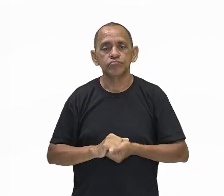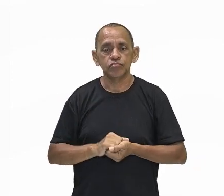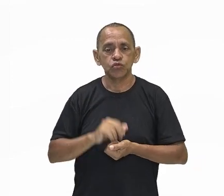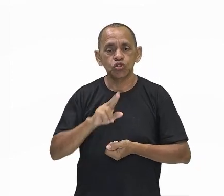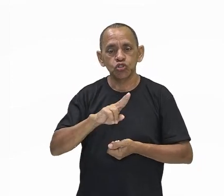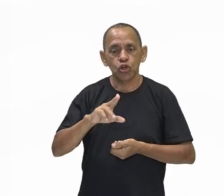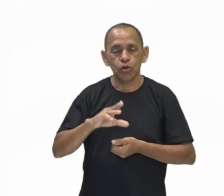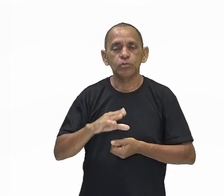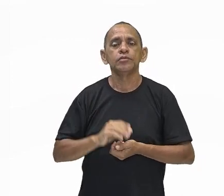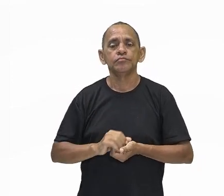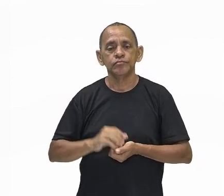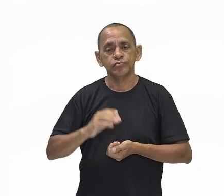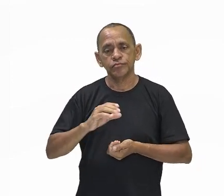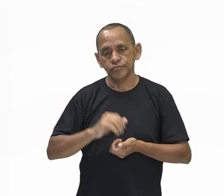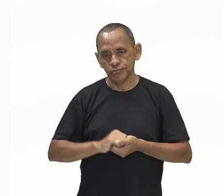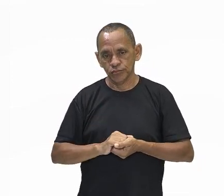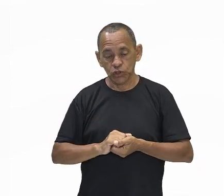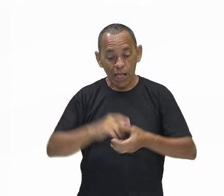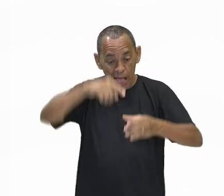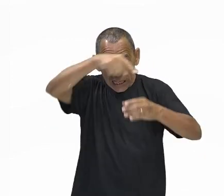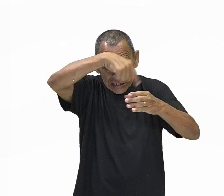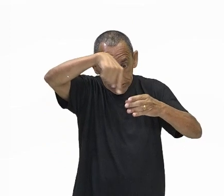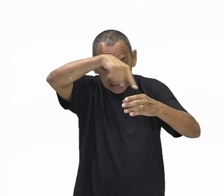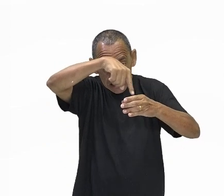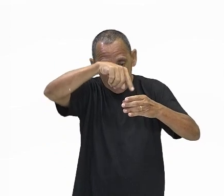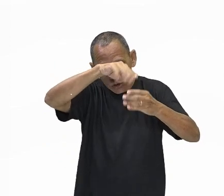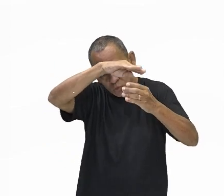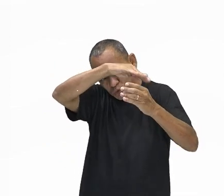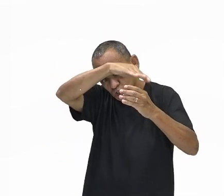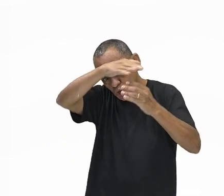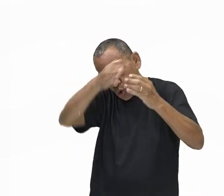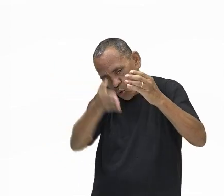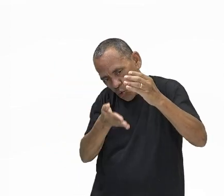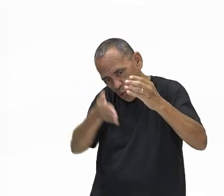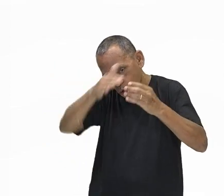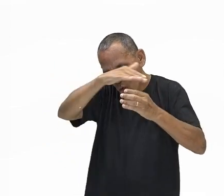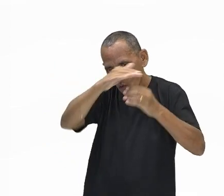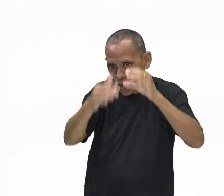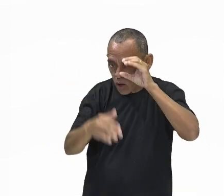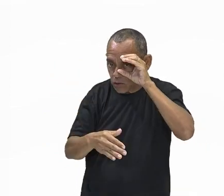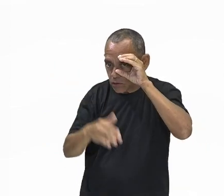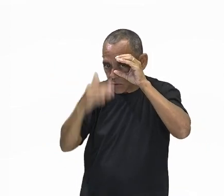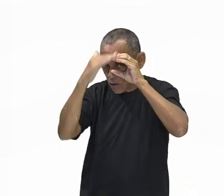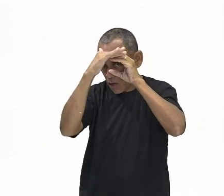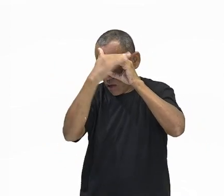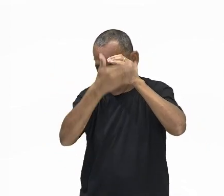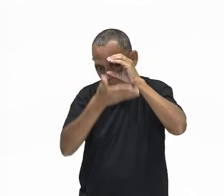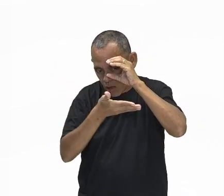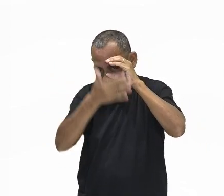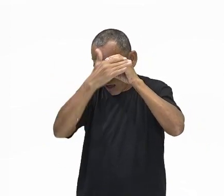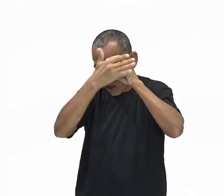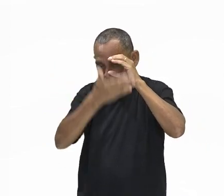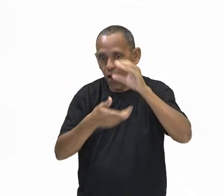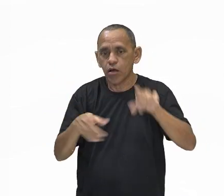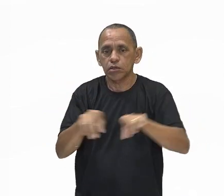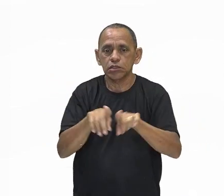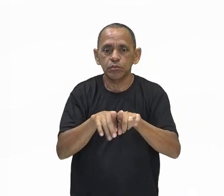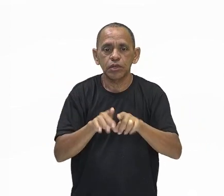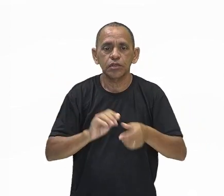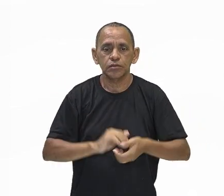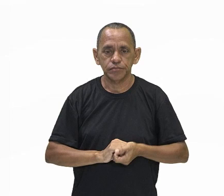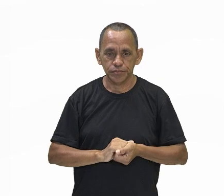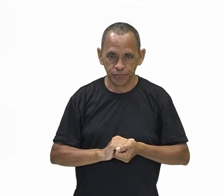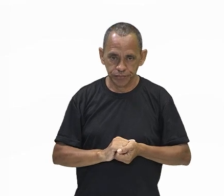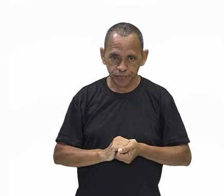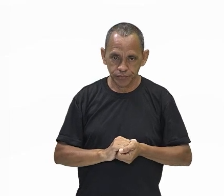de curvatura. No caso dos espelhos esféricos, A e A', ou C e C'. Então está aí toda a